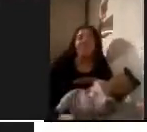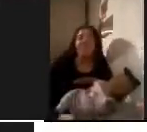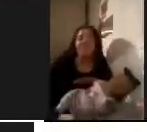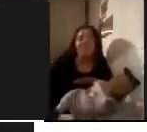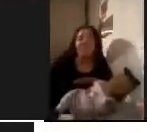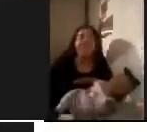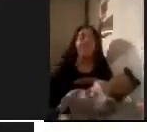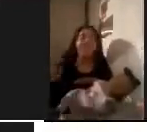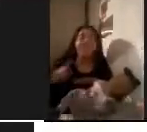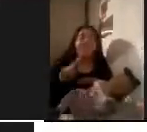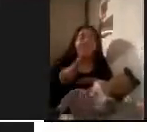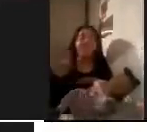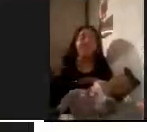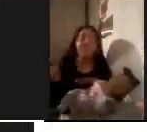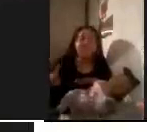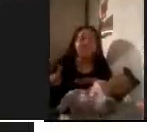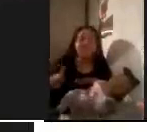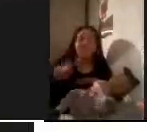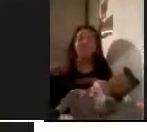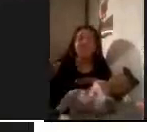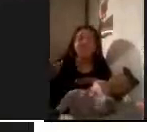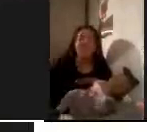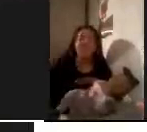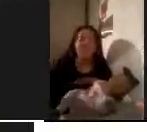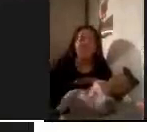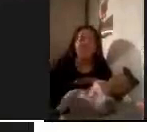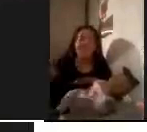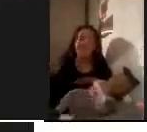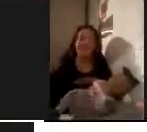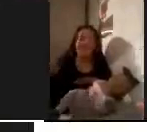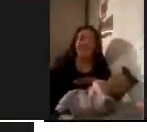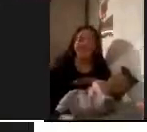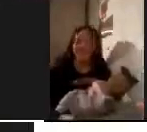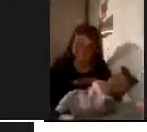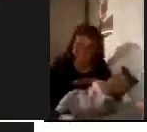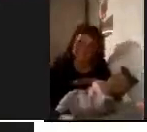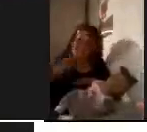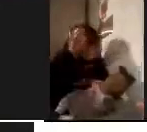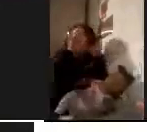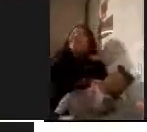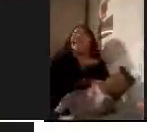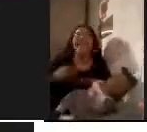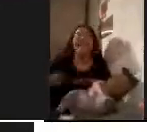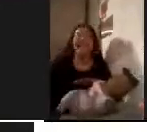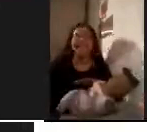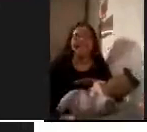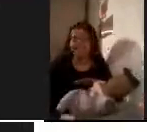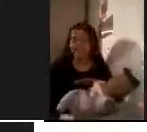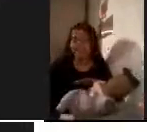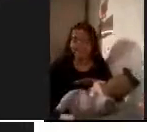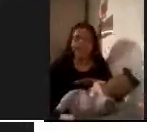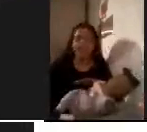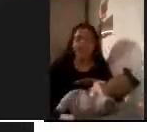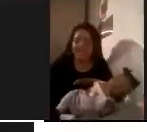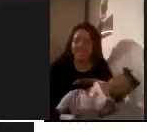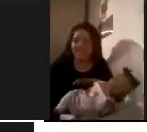com a mulher, isso. Então, quanto Então, mais... se a gente não respirasse, a gente seria novo. Exato, melhor parar de respirar, vai ficar novo para sempre.